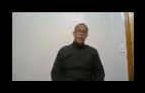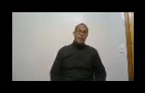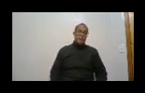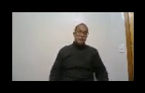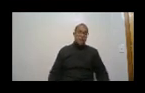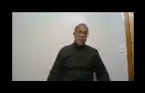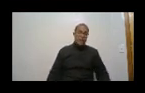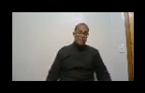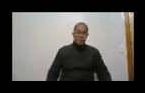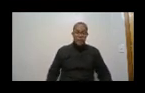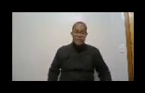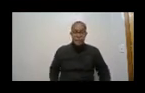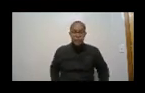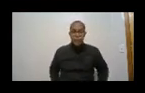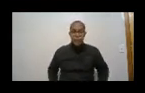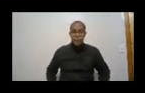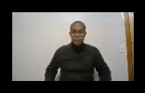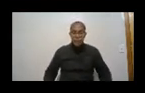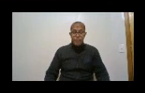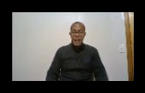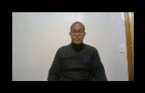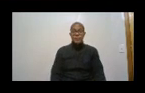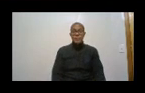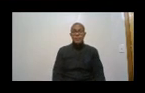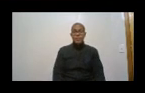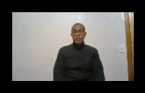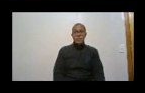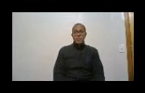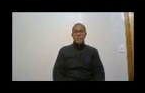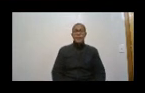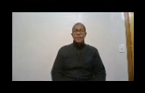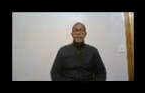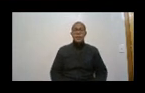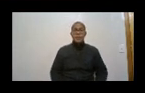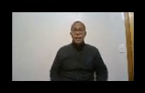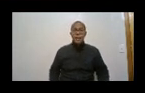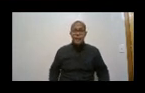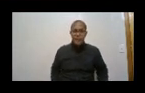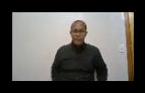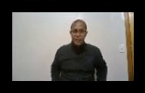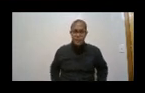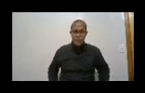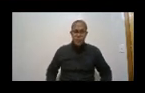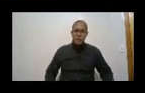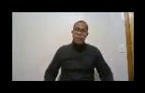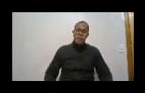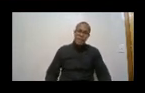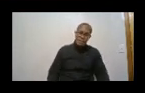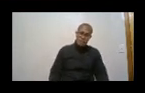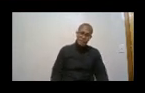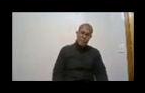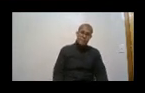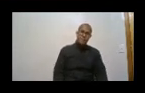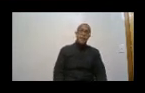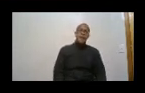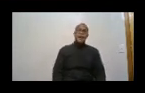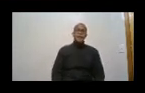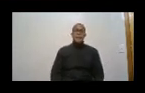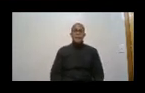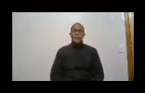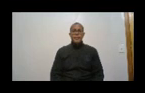efeito, né? E vários formatos de se produzir, de se chegar à farmacodinâmica. Uma delas